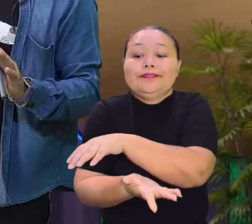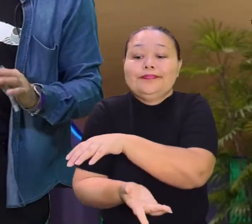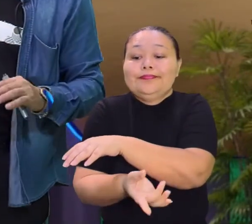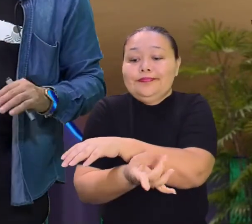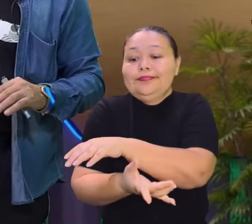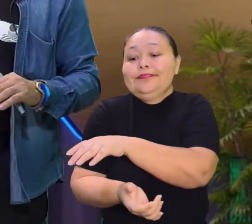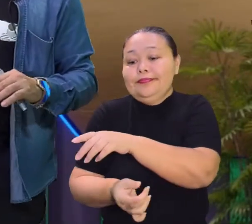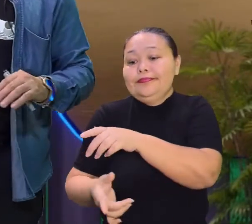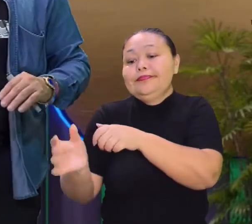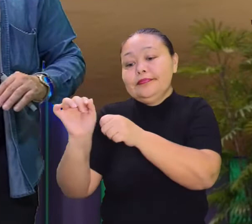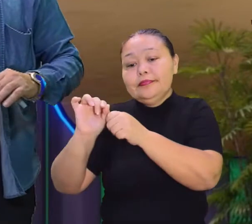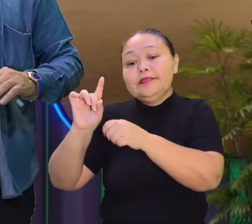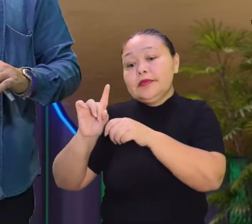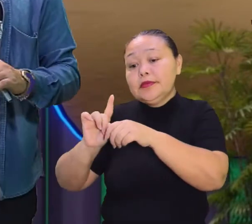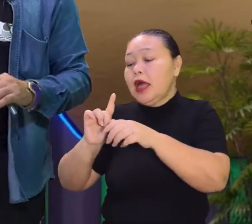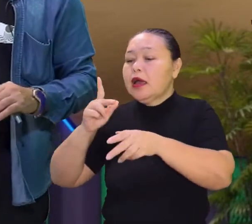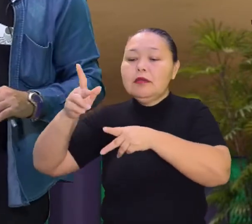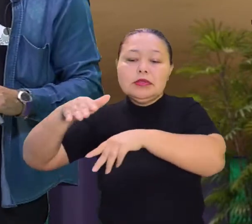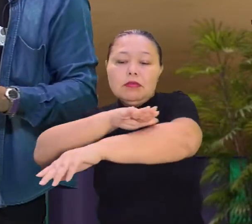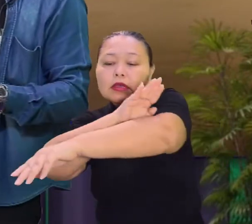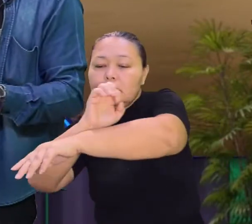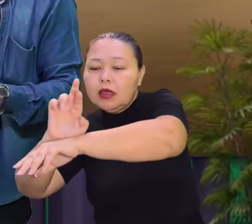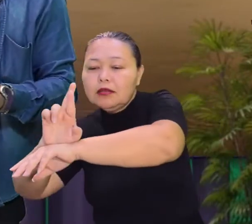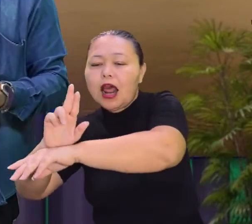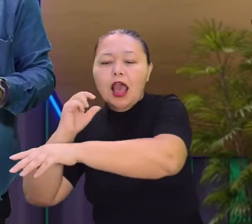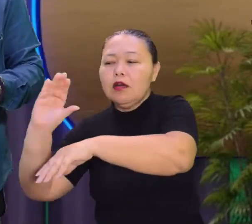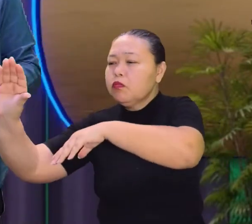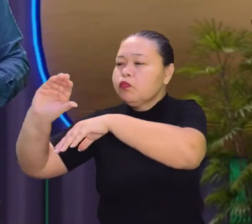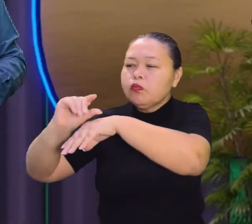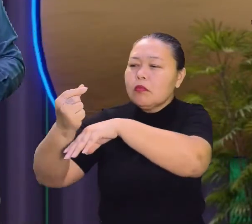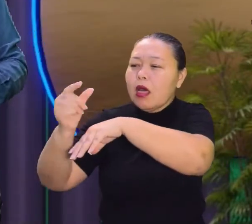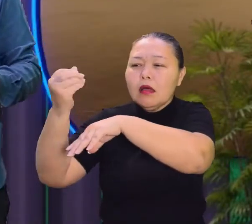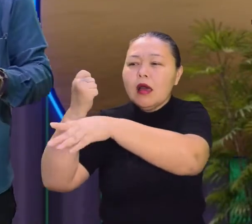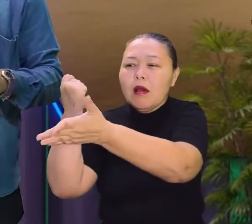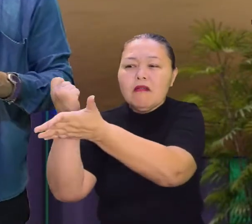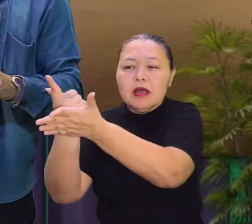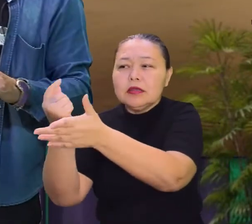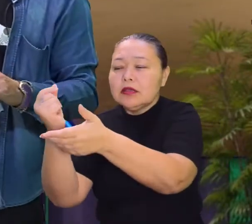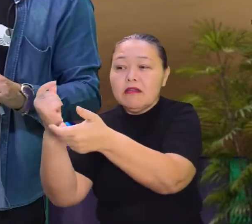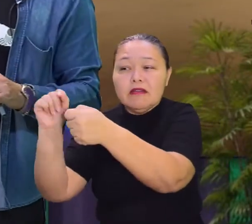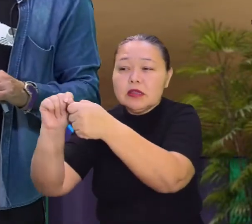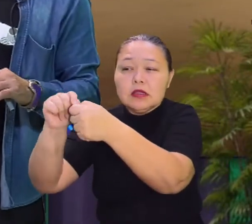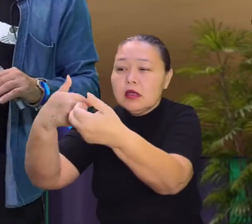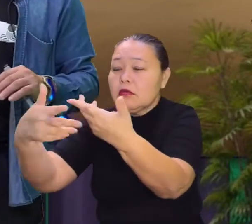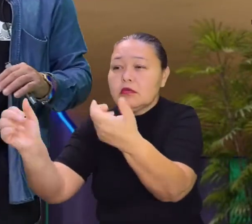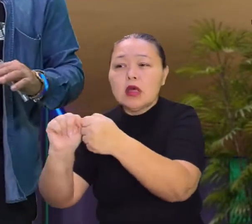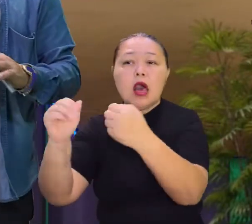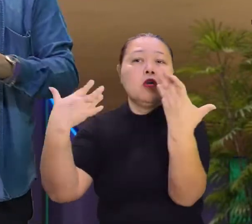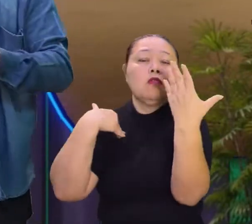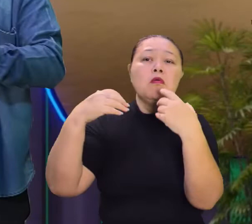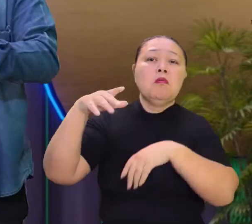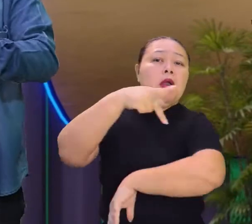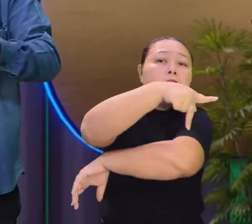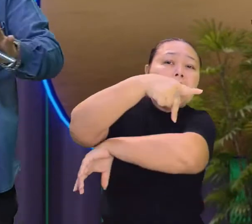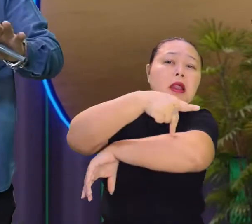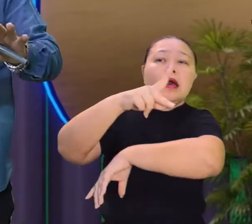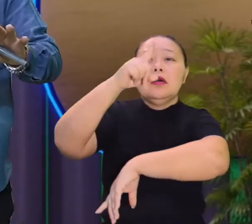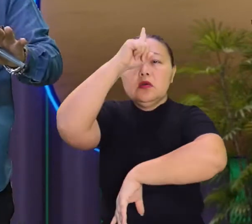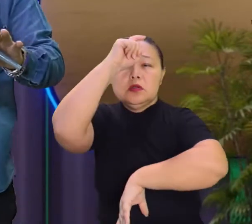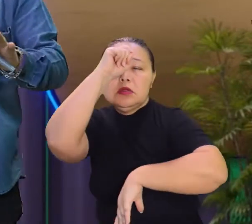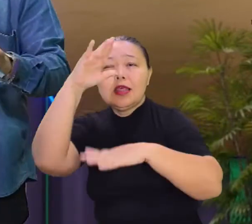E aí, aquilo que era para ser uma estrada ou que era para ser uma praça, uma escola, um hospital, não